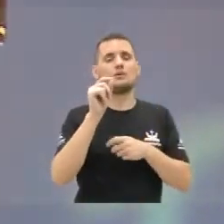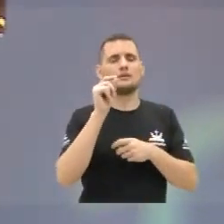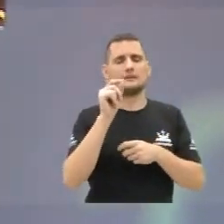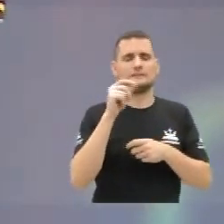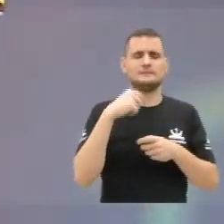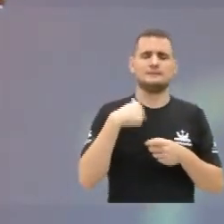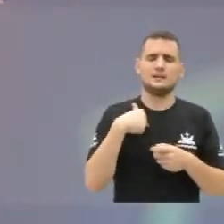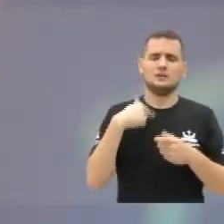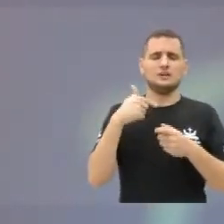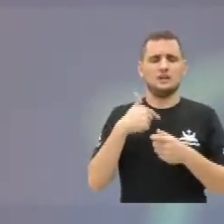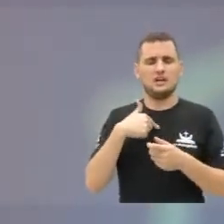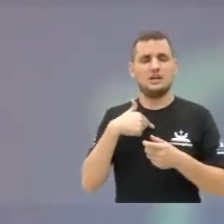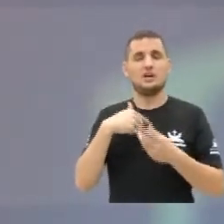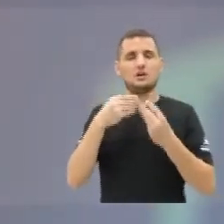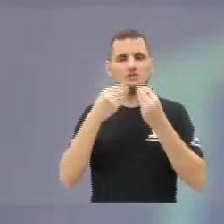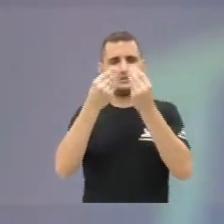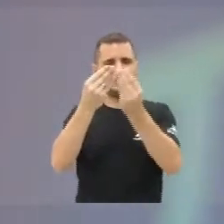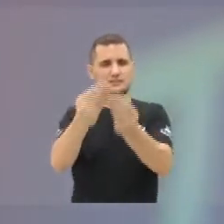Eu te